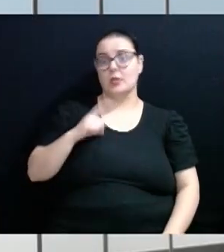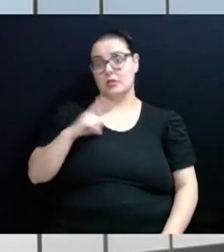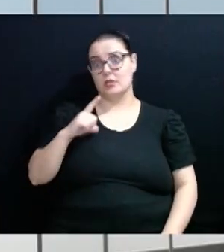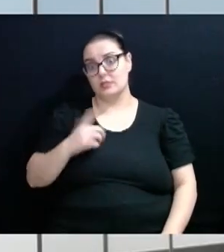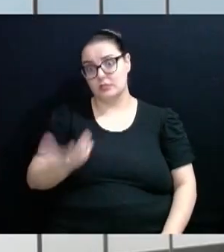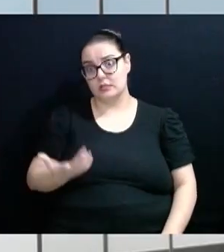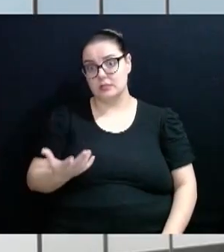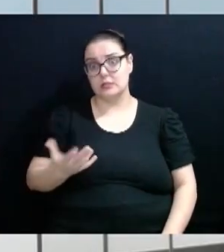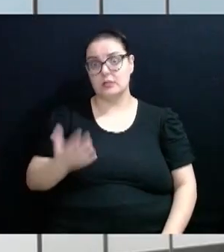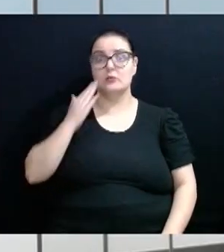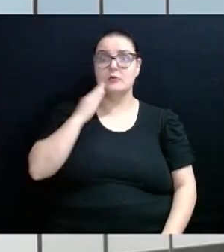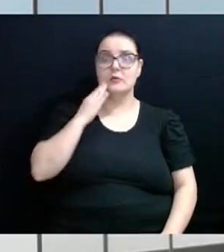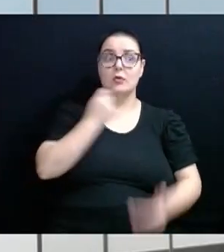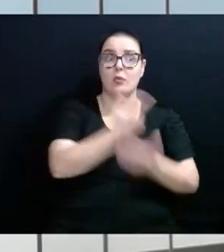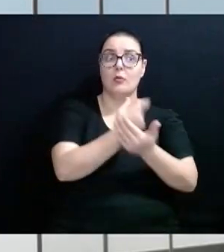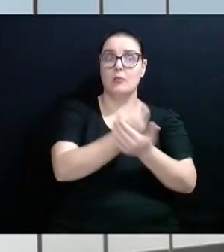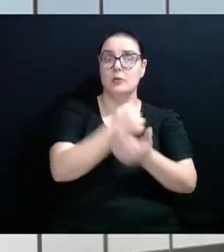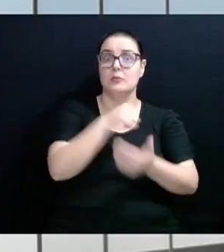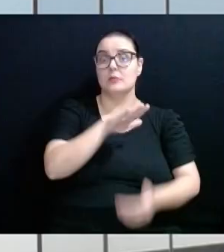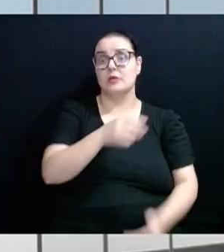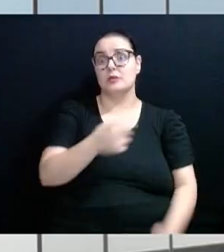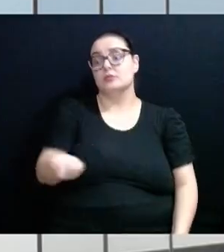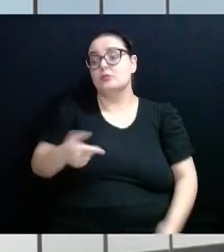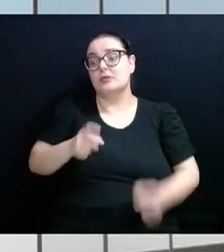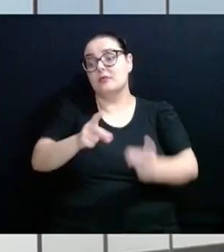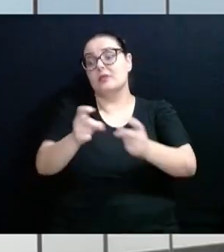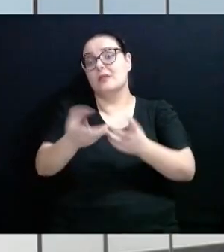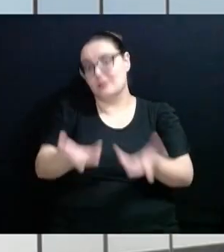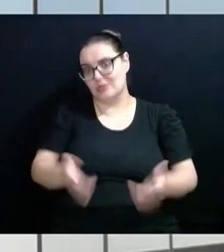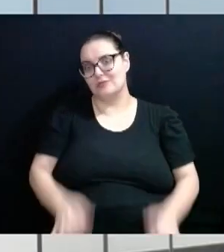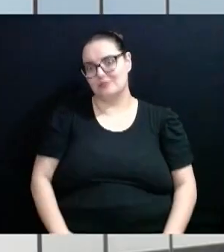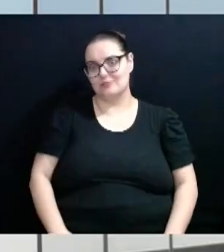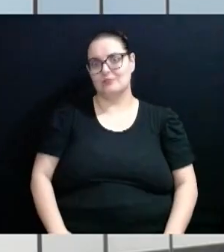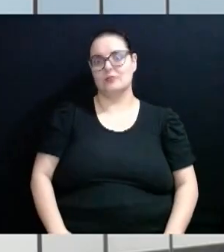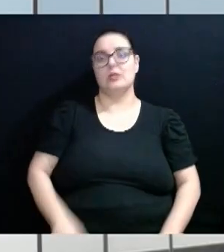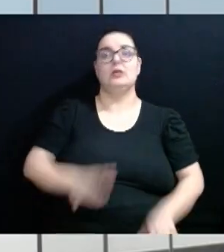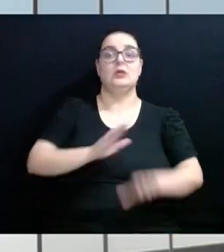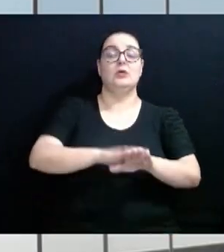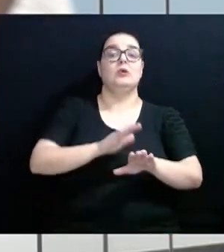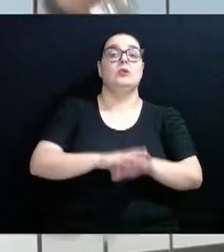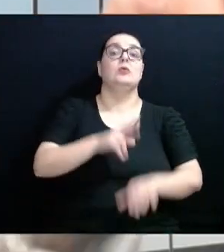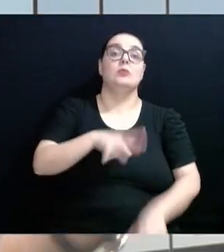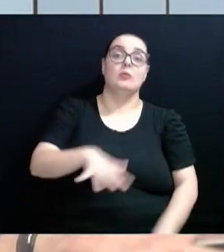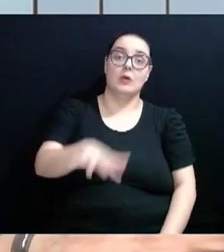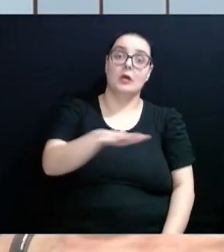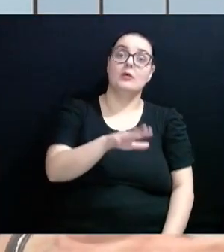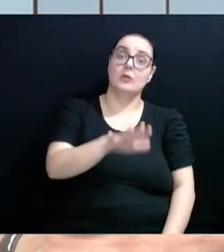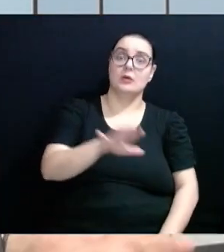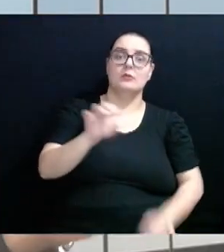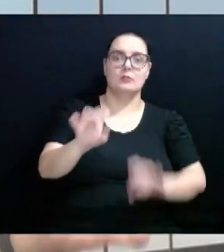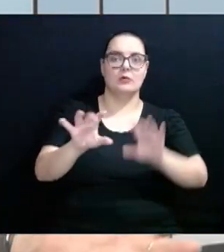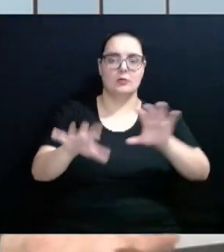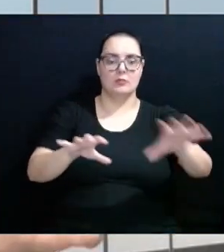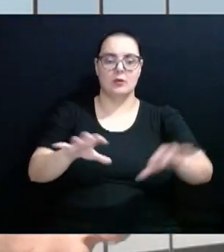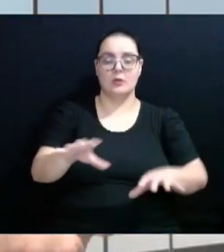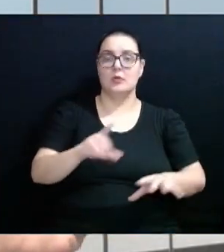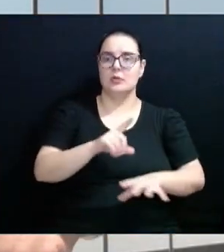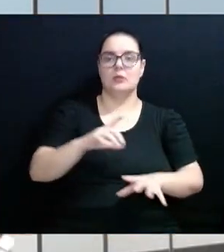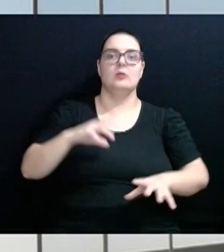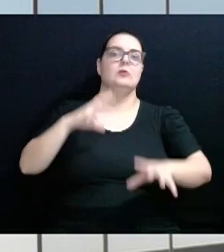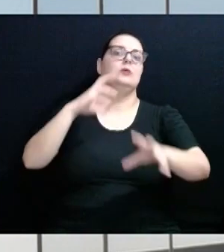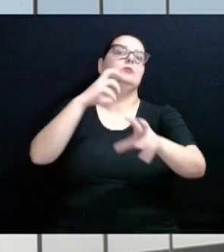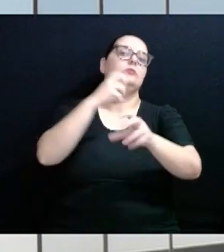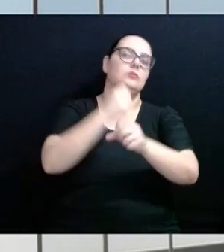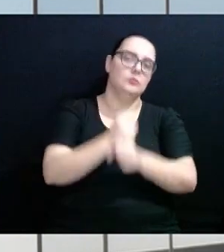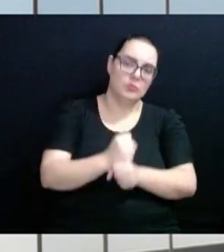caso, então tomasse uma medida em relação a estes setores específicos e não ao conjunto da